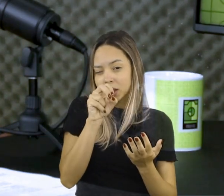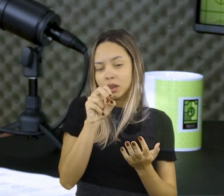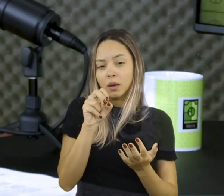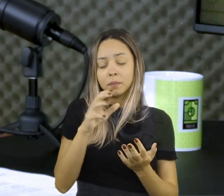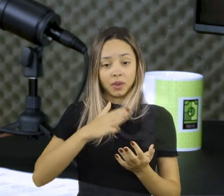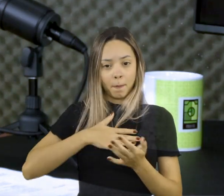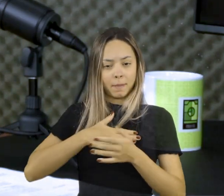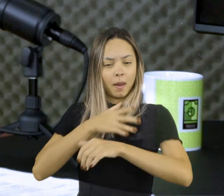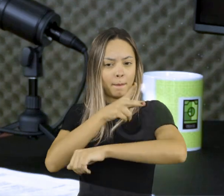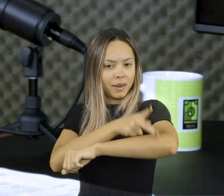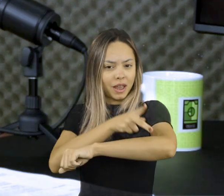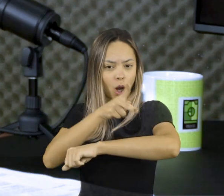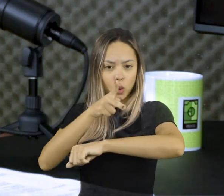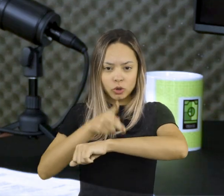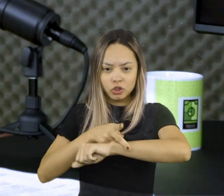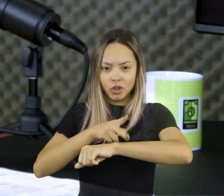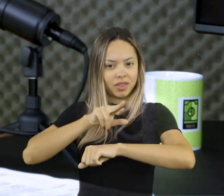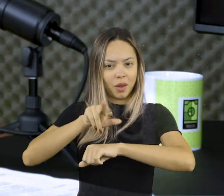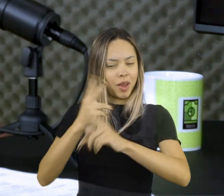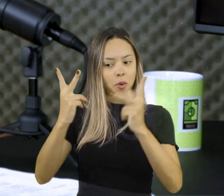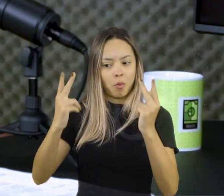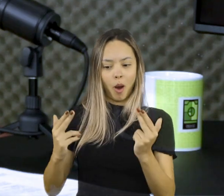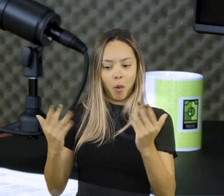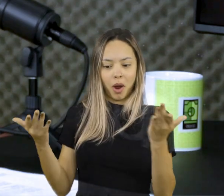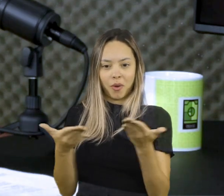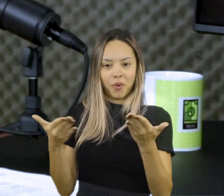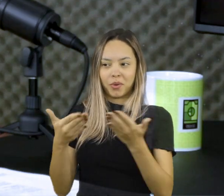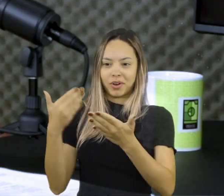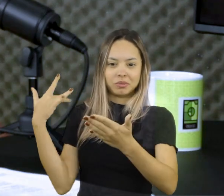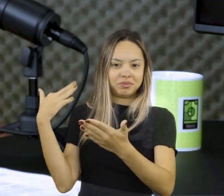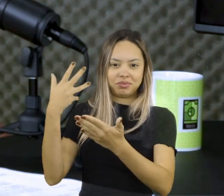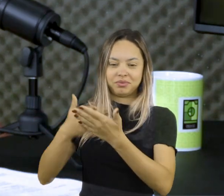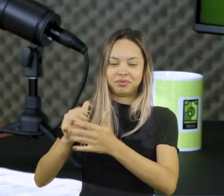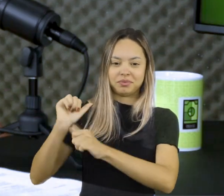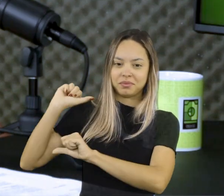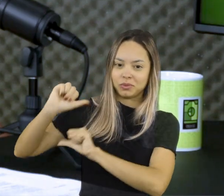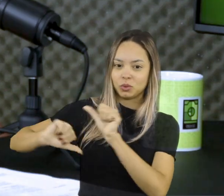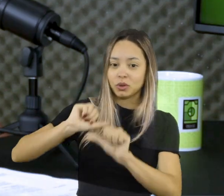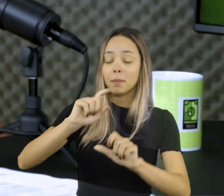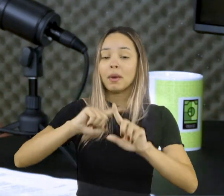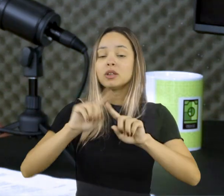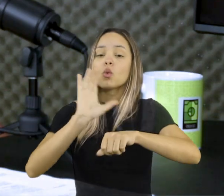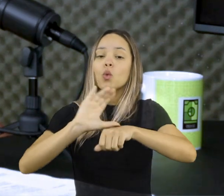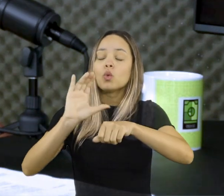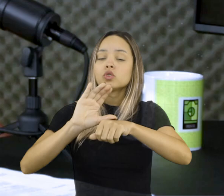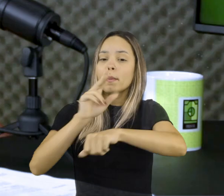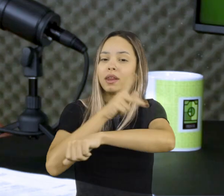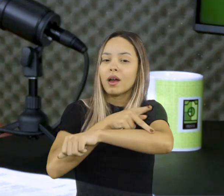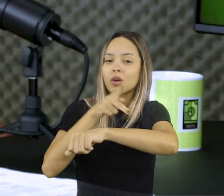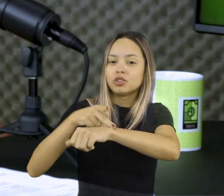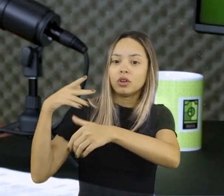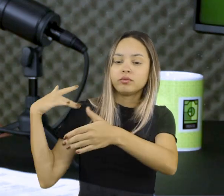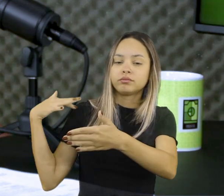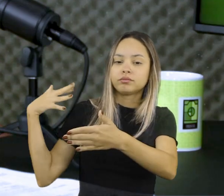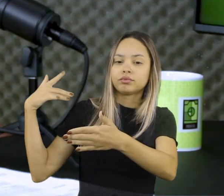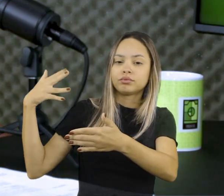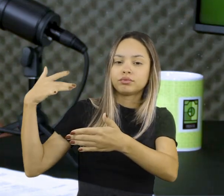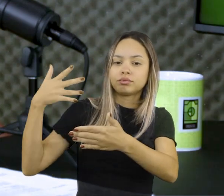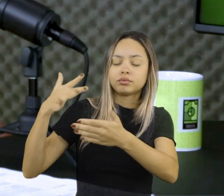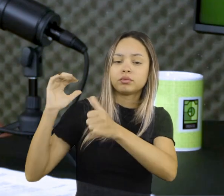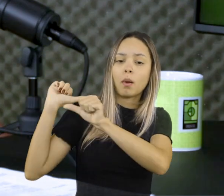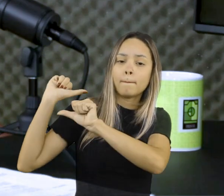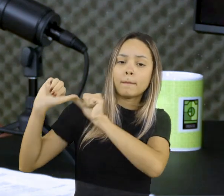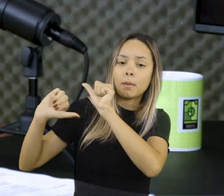minha pedagogia não foi agora, né? Mas esse curso de lá para cá, ele